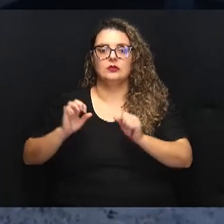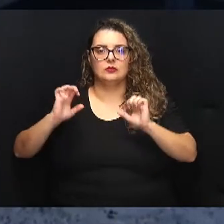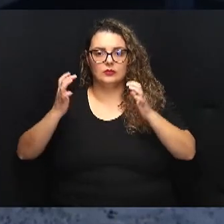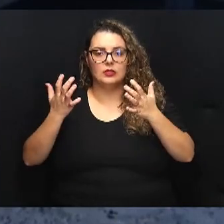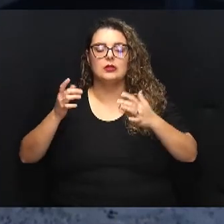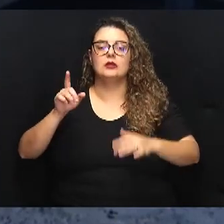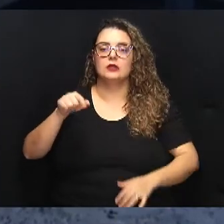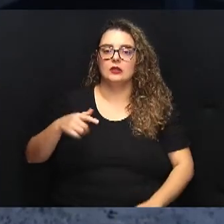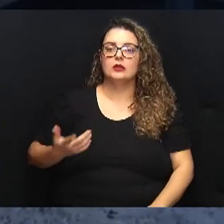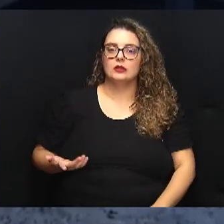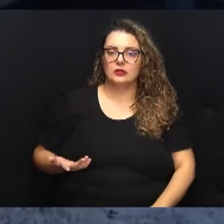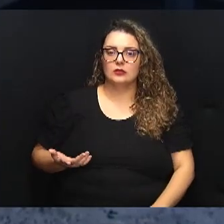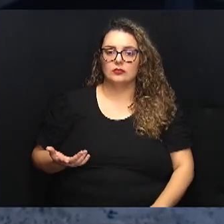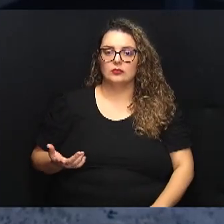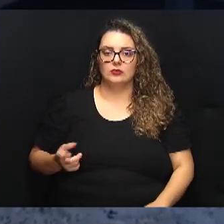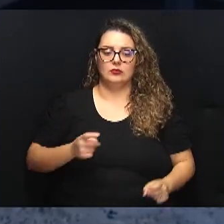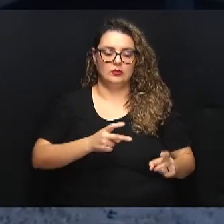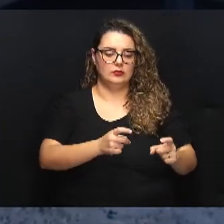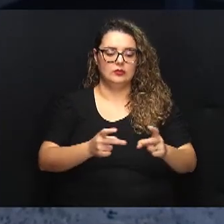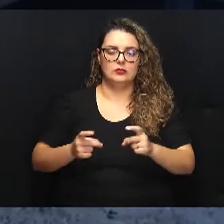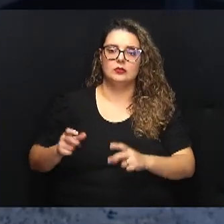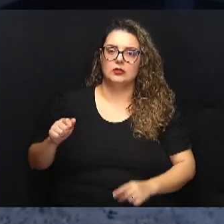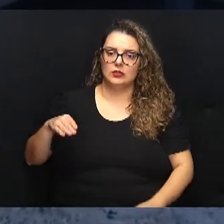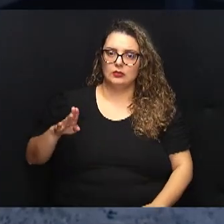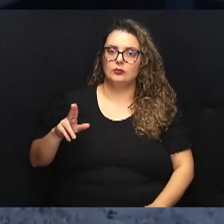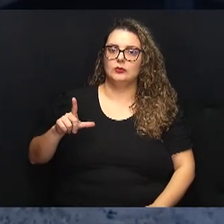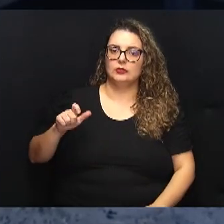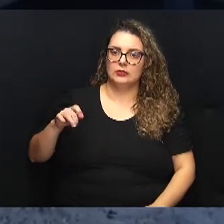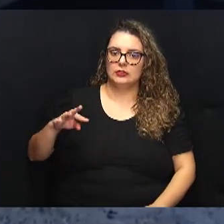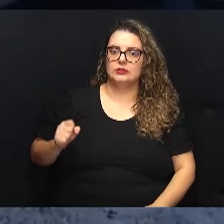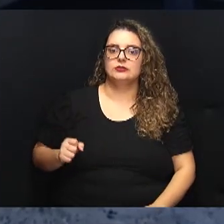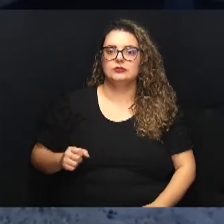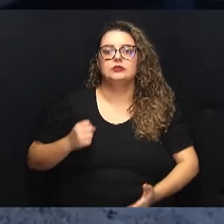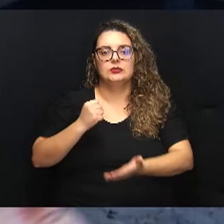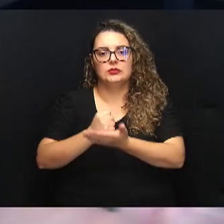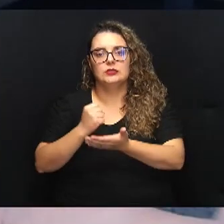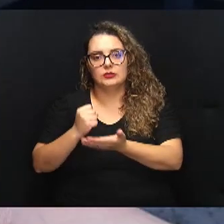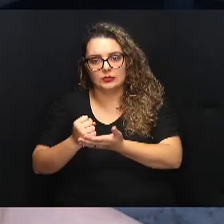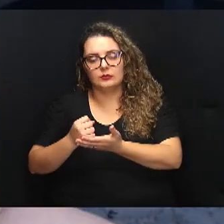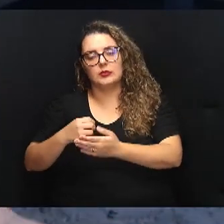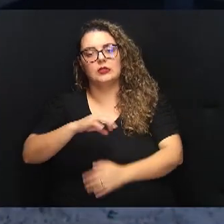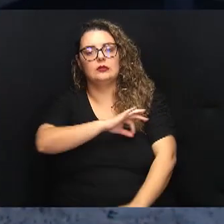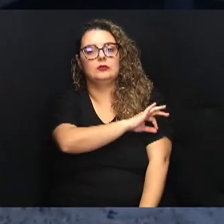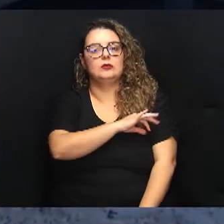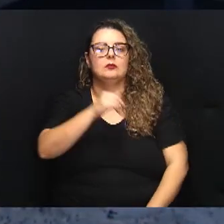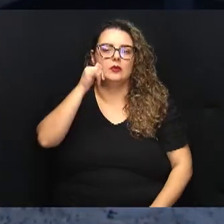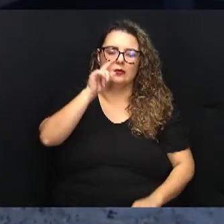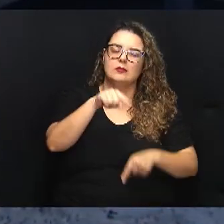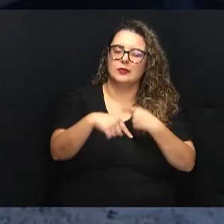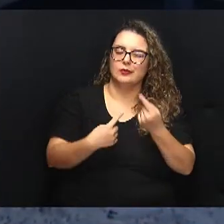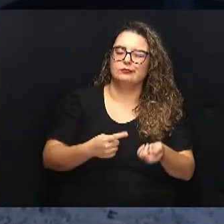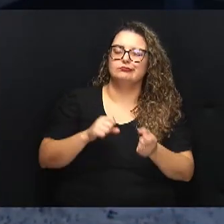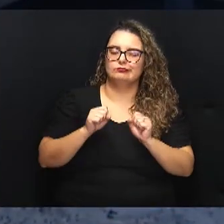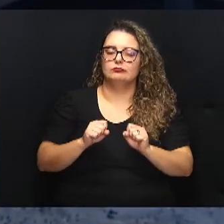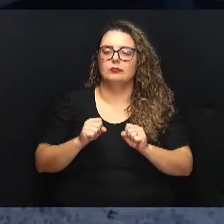são vendedores aí ambulantes credenciados na Prefeitura de Campinas. Evite outros que possam aí, embora haja